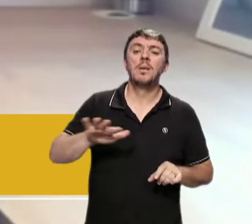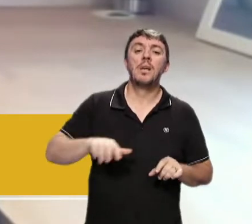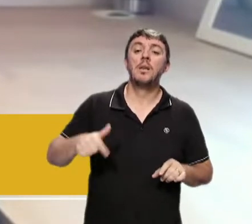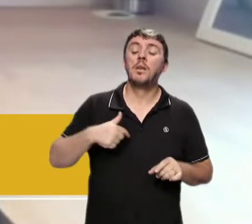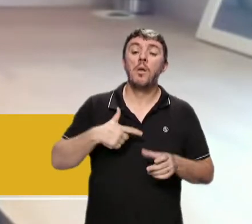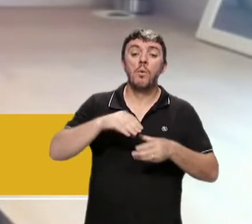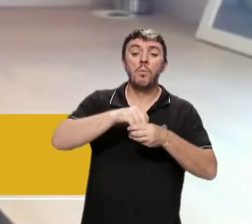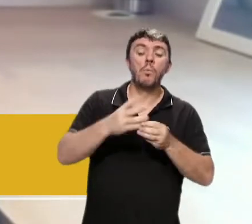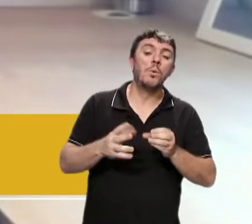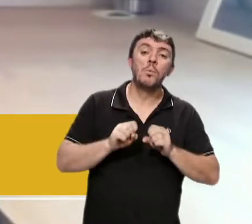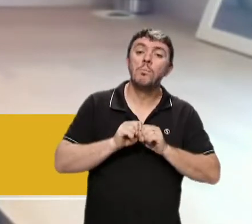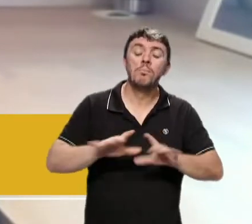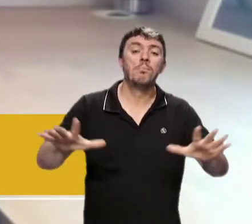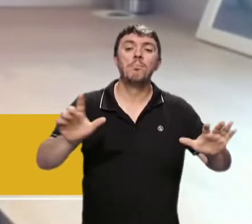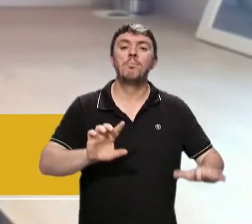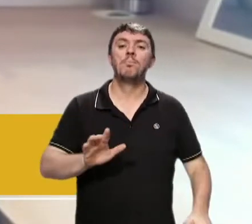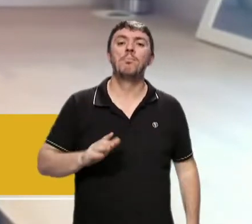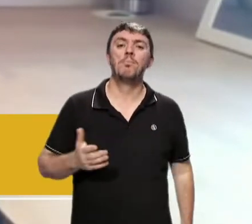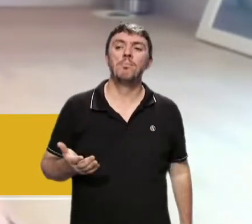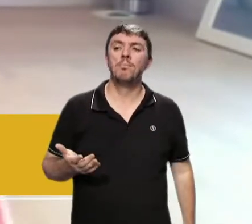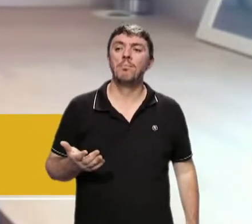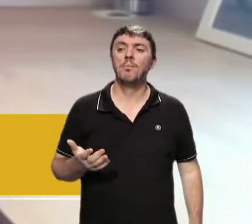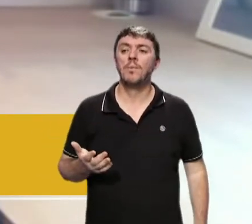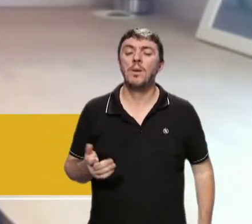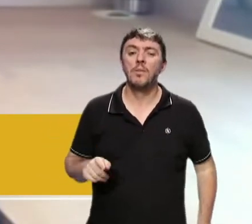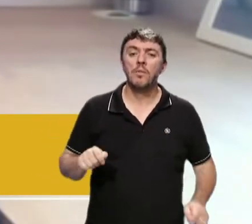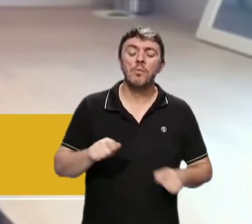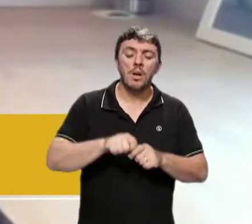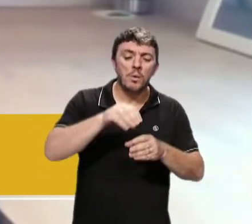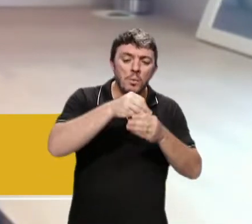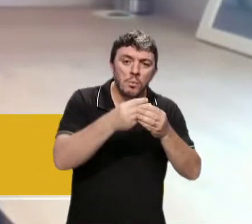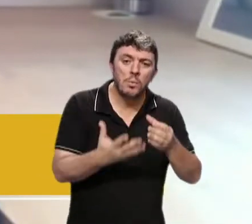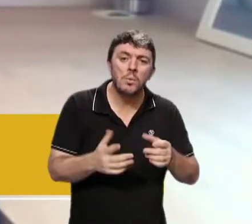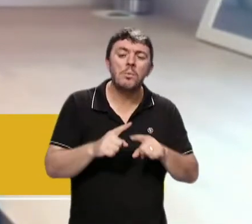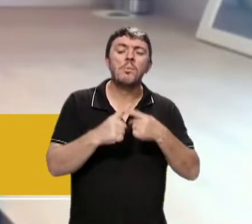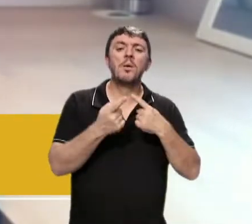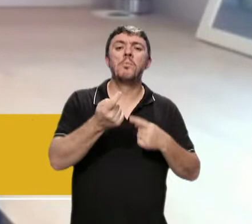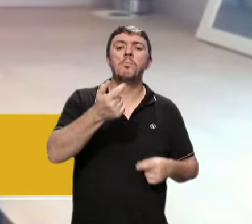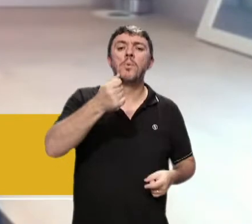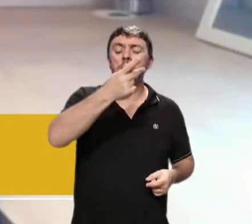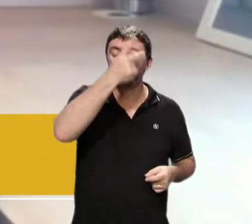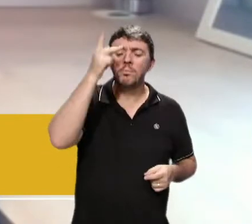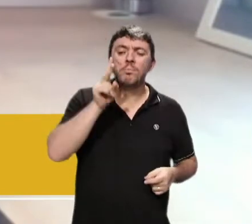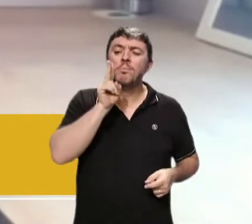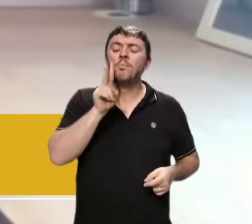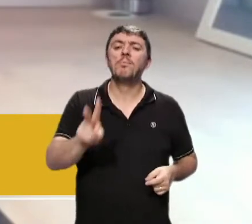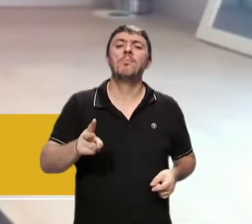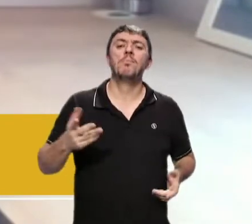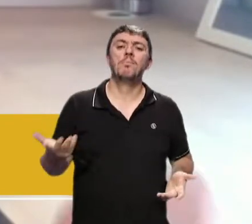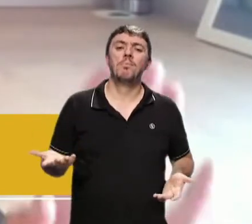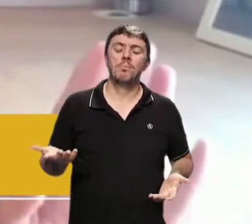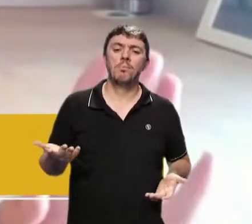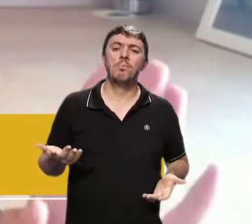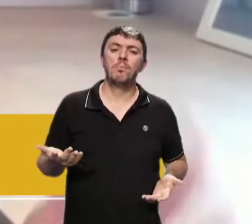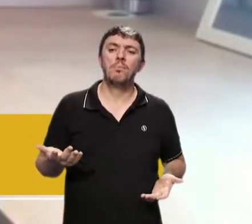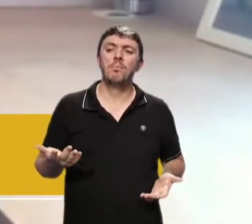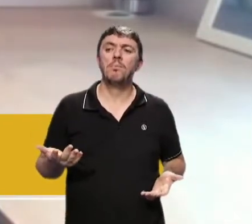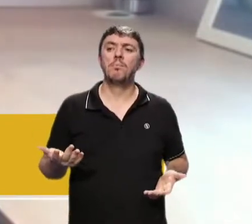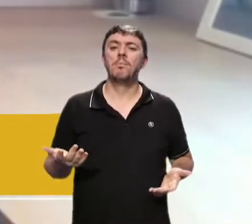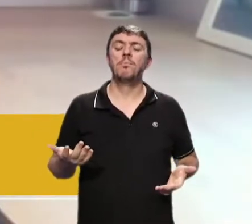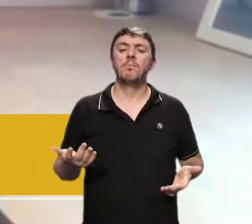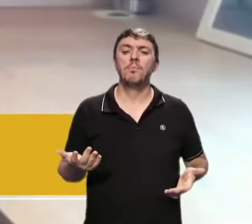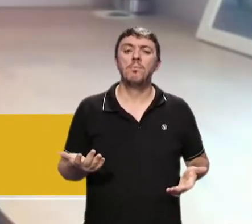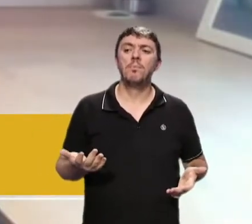do conteúdo. Então, às vezes, a pessoa faz um conteúdo maravilhoso e poucas pessoas vão visualizar. E na outra semana está tudo